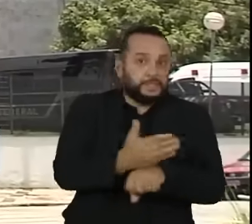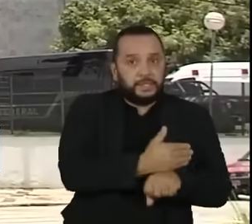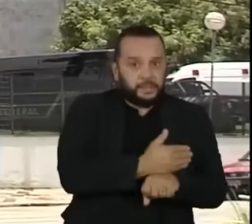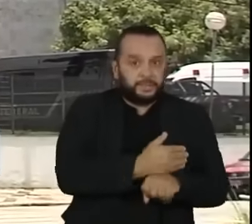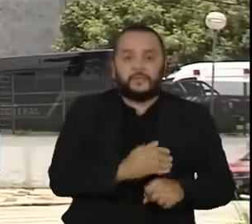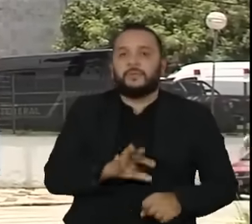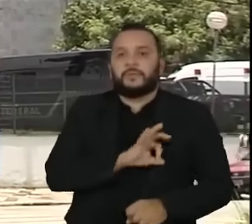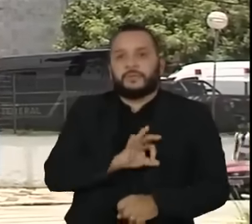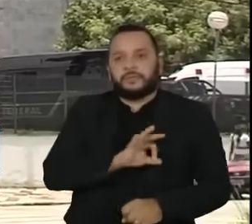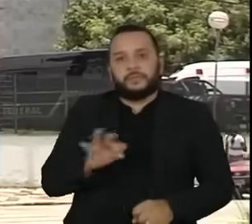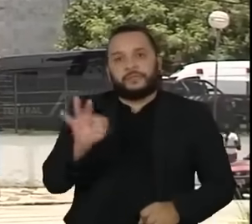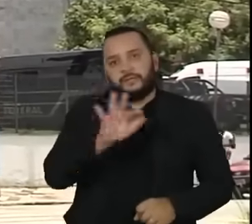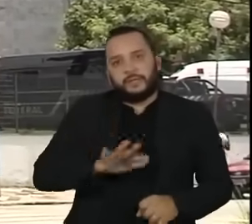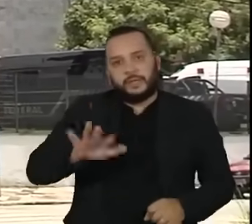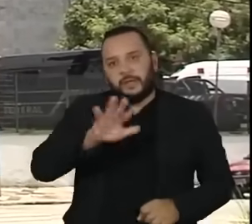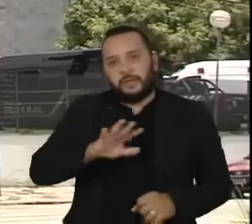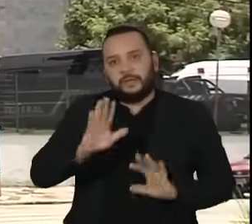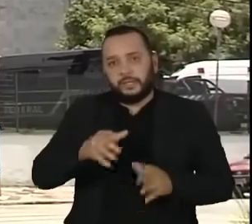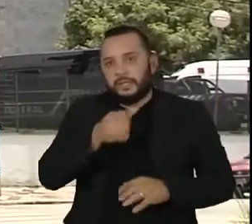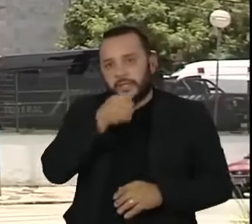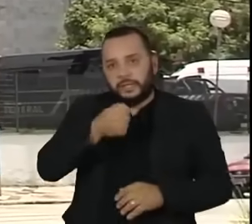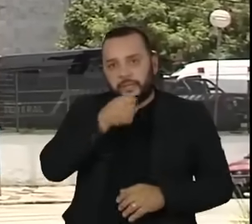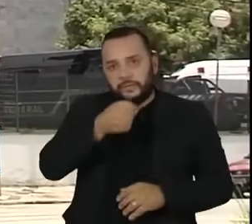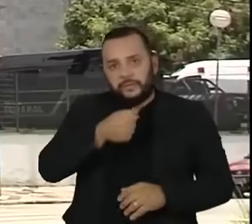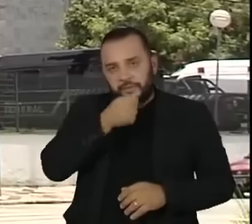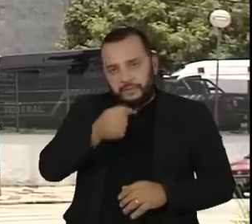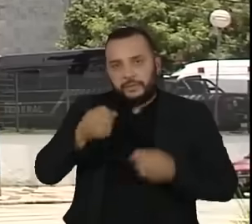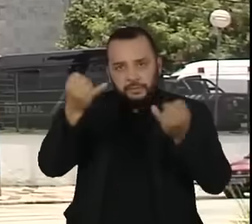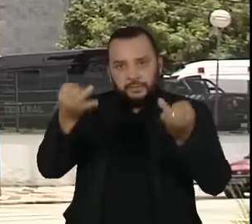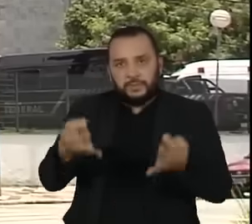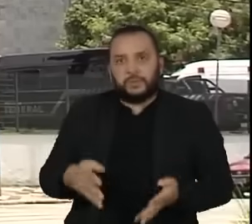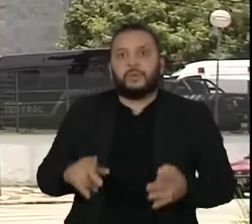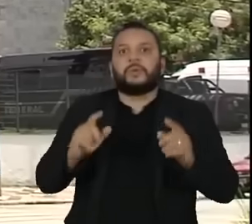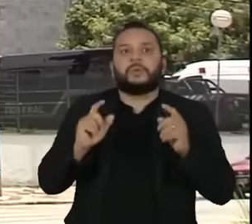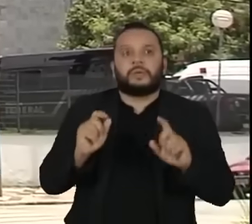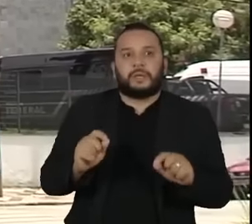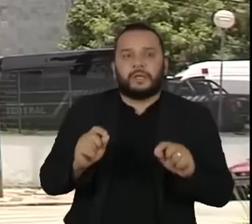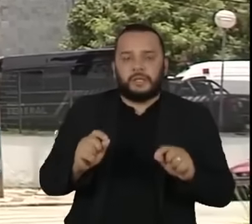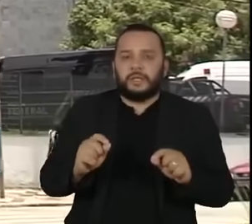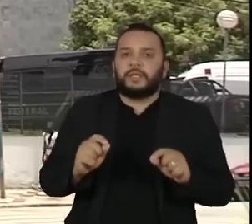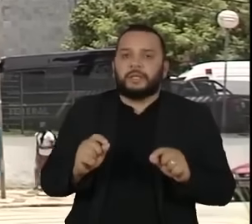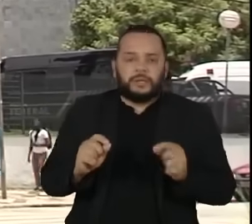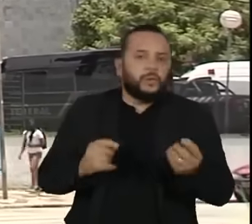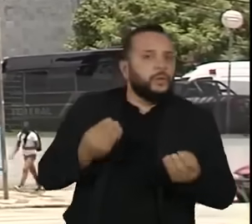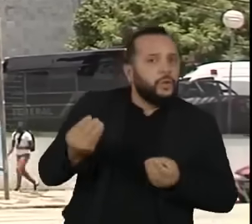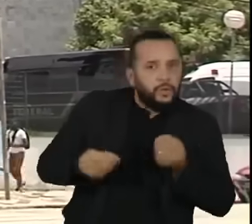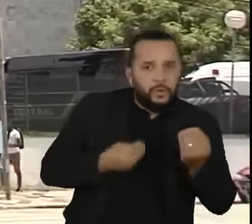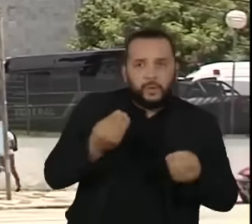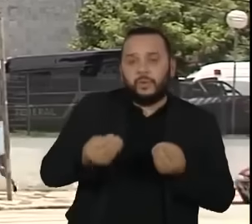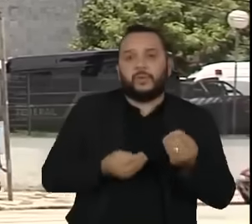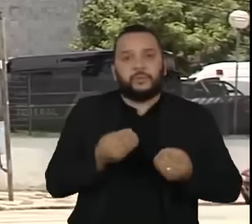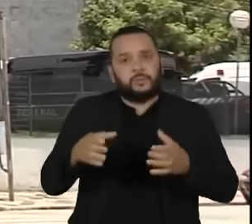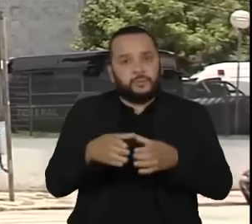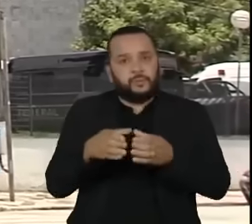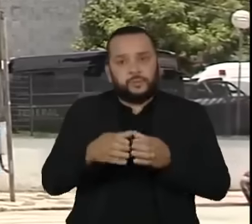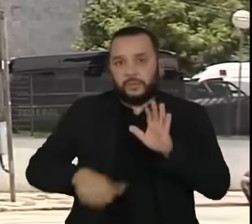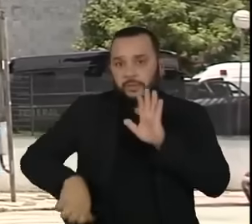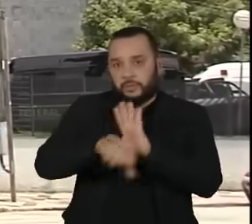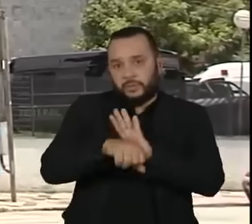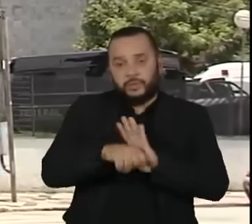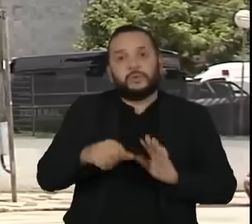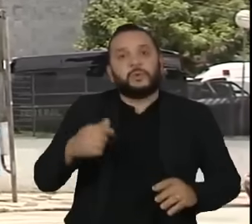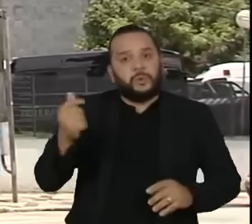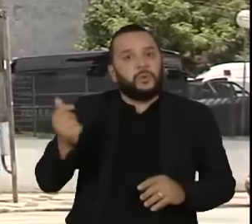realizou uma entrevista coletiva para nós jornalistas, em que eles explicaram como essa quadrilha teria